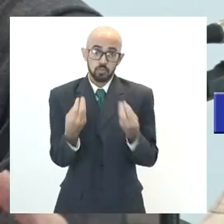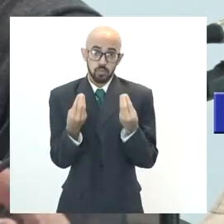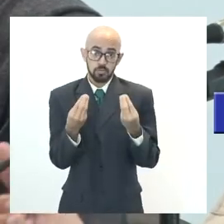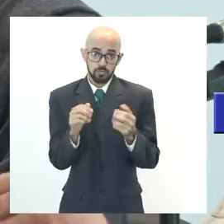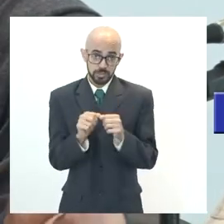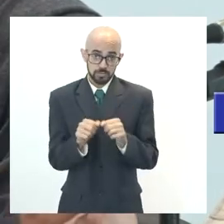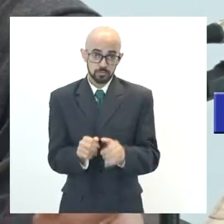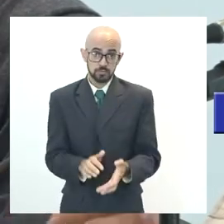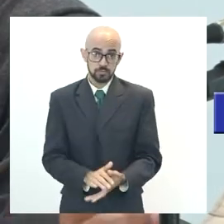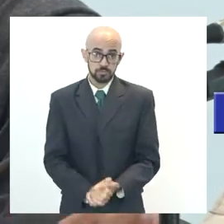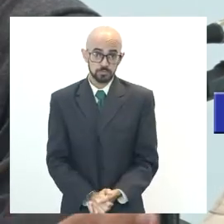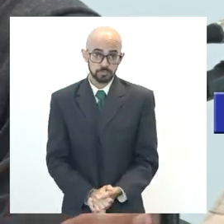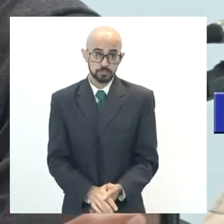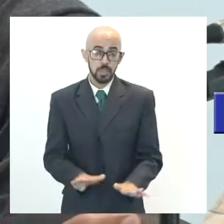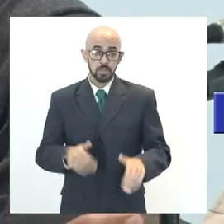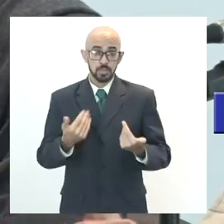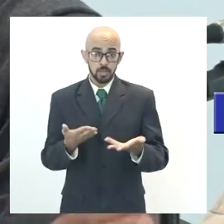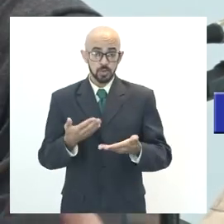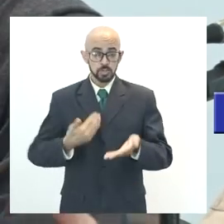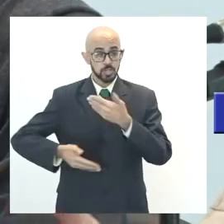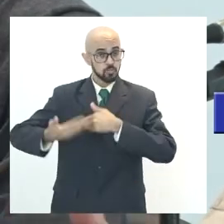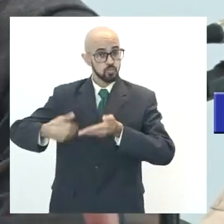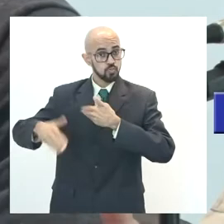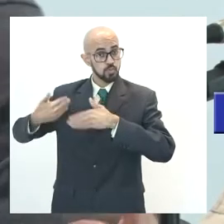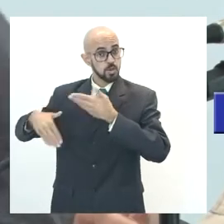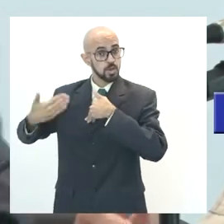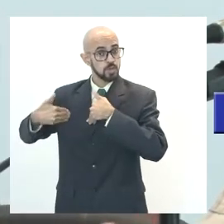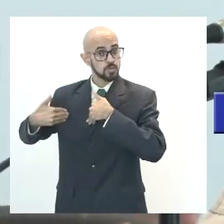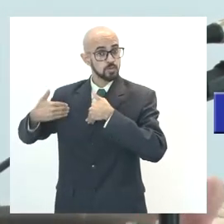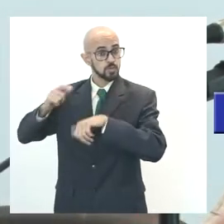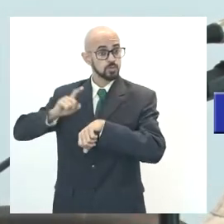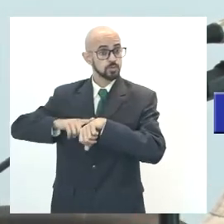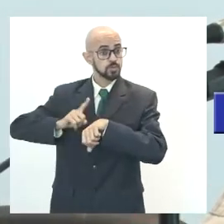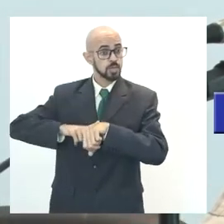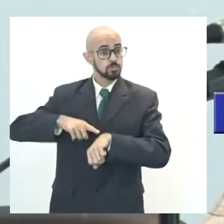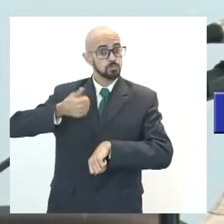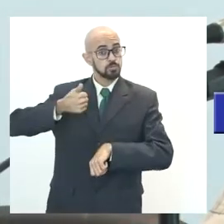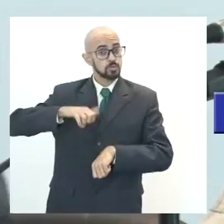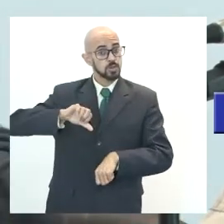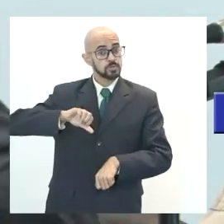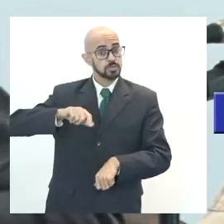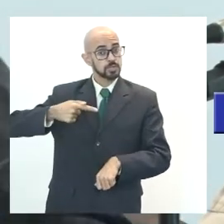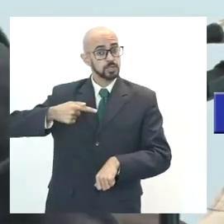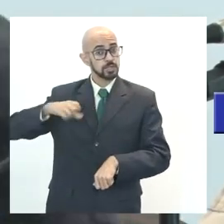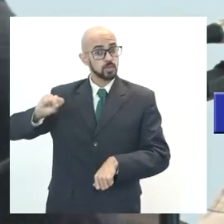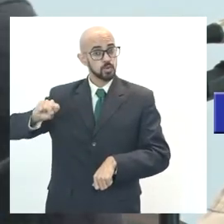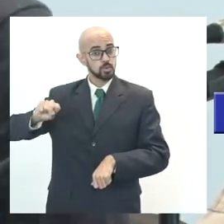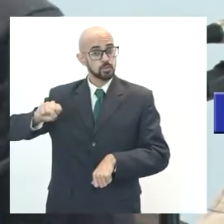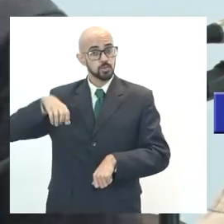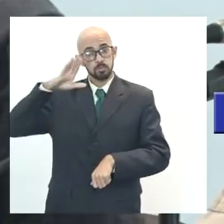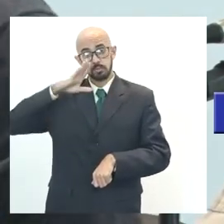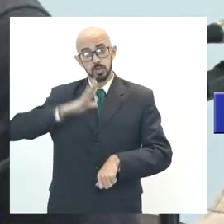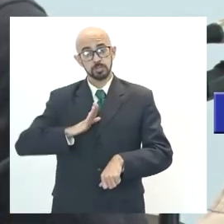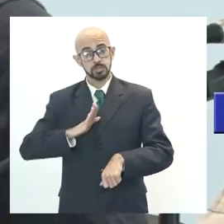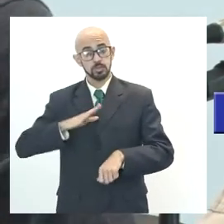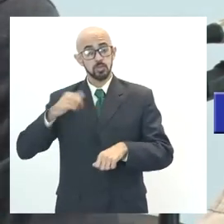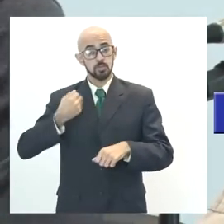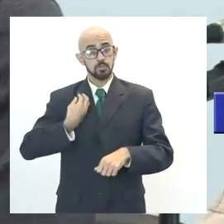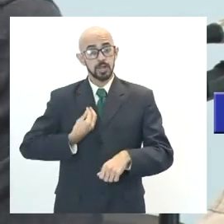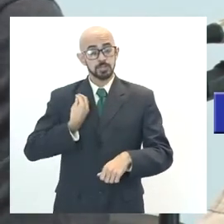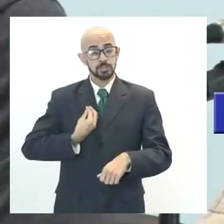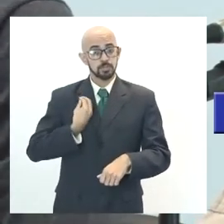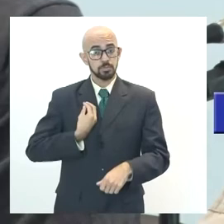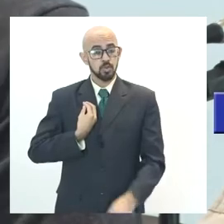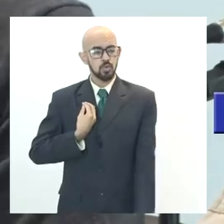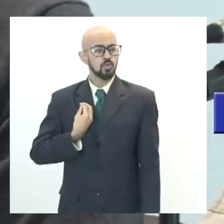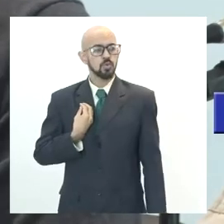é regredindo no tempo no ano de 1978 o Brasil participou das